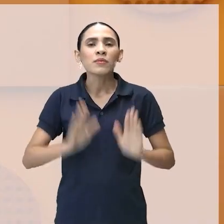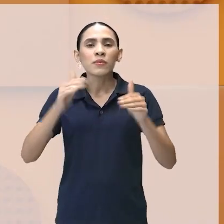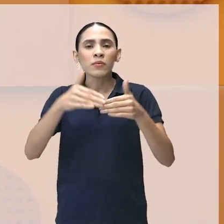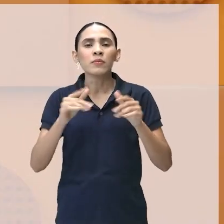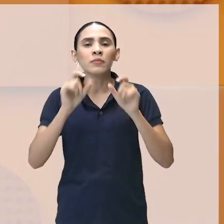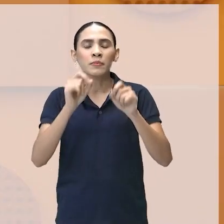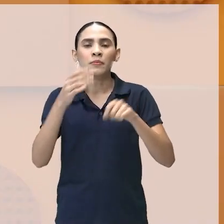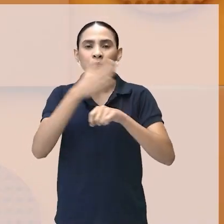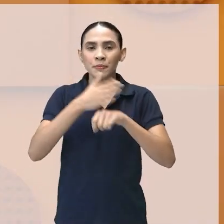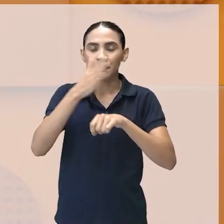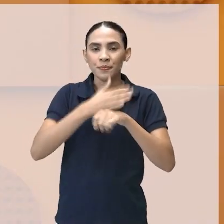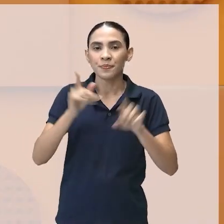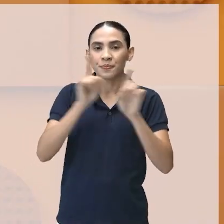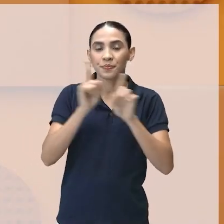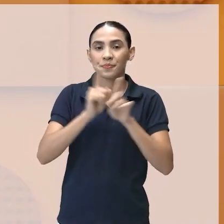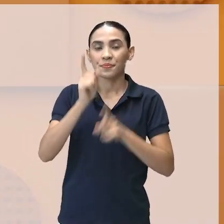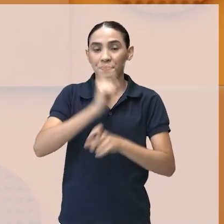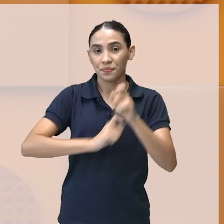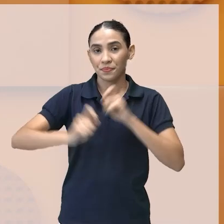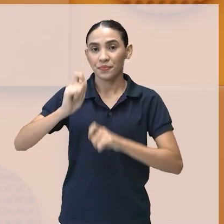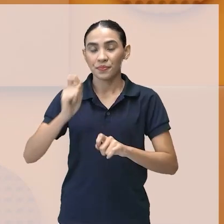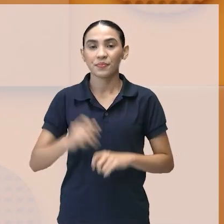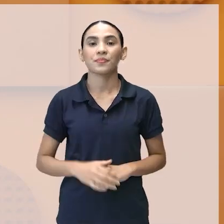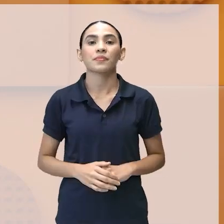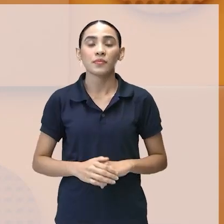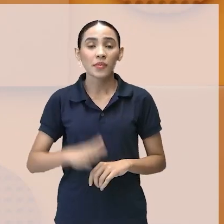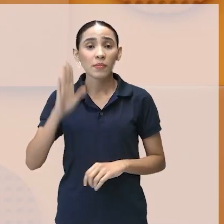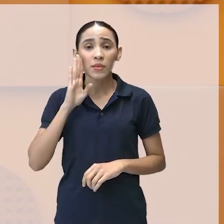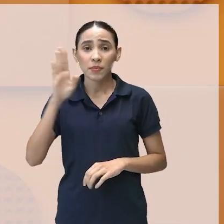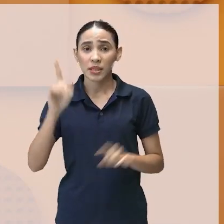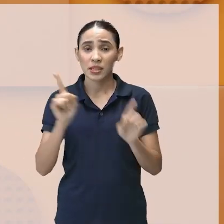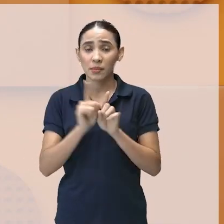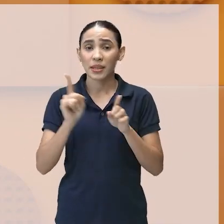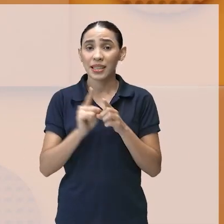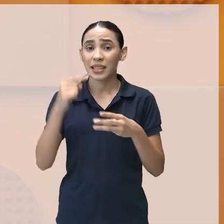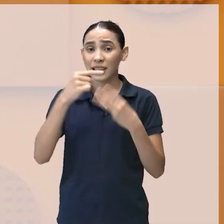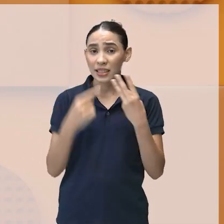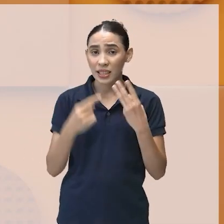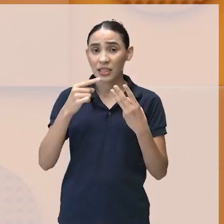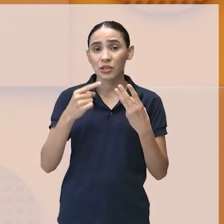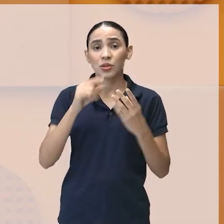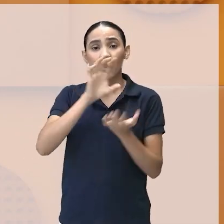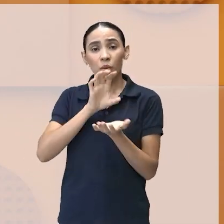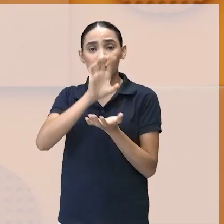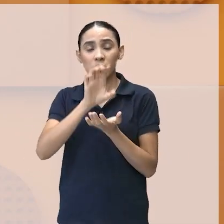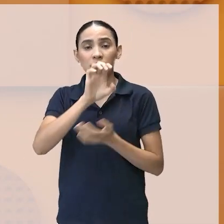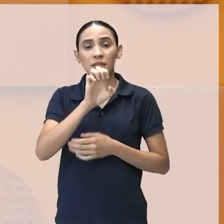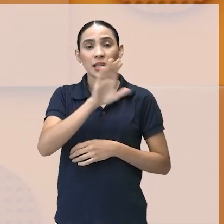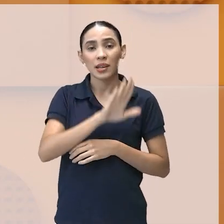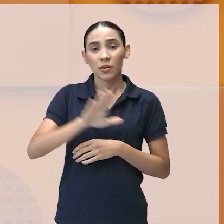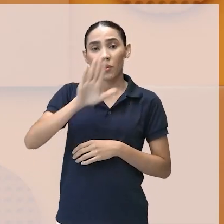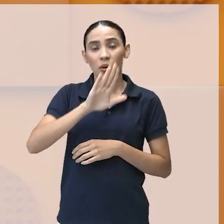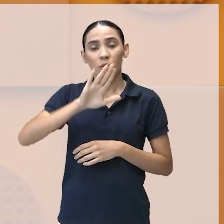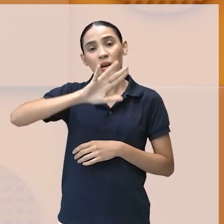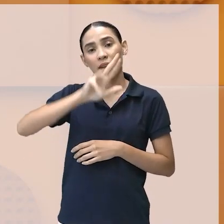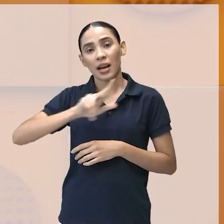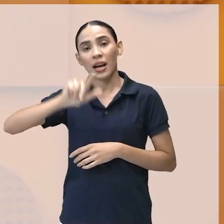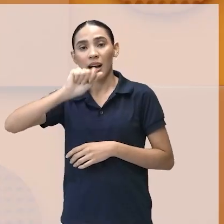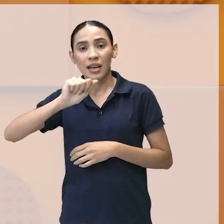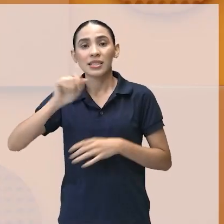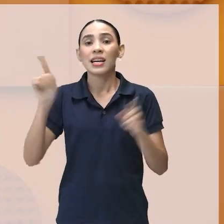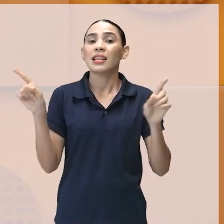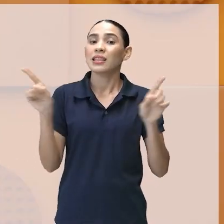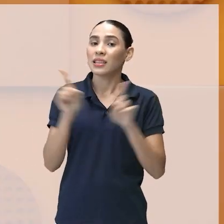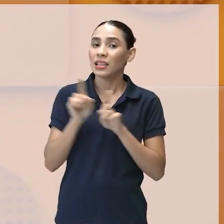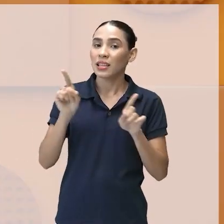essas atividades econômicas, principalmente de 3 continentes, gente, da Europa, da Ásia